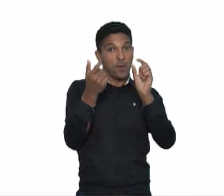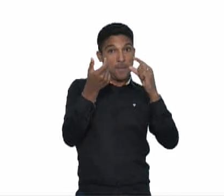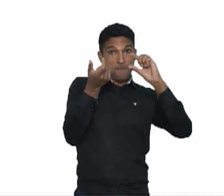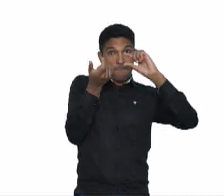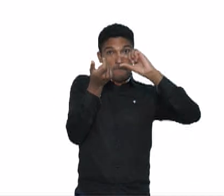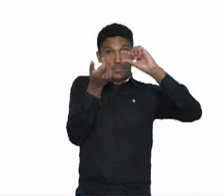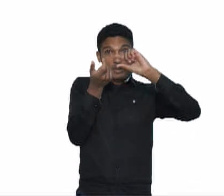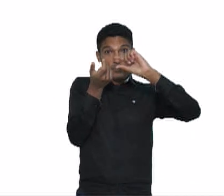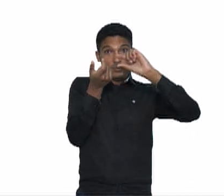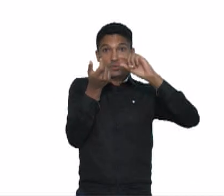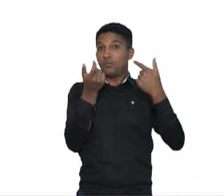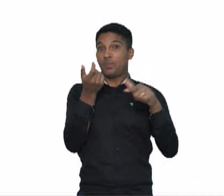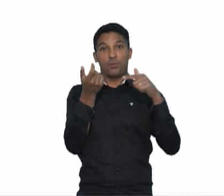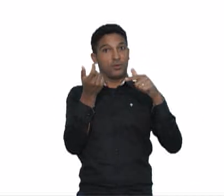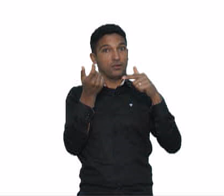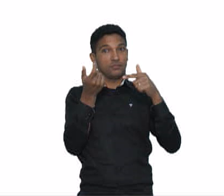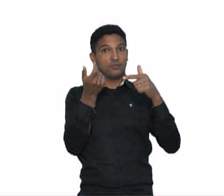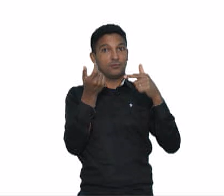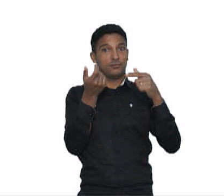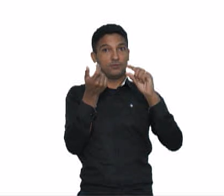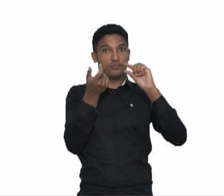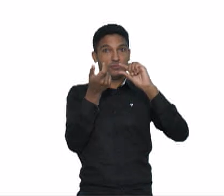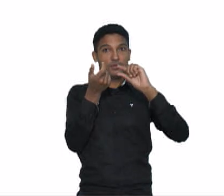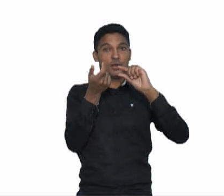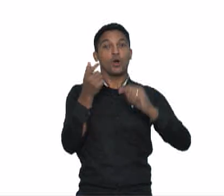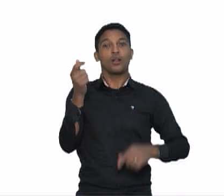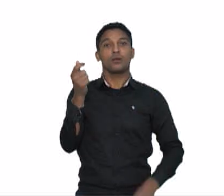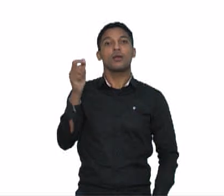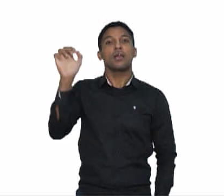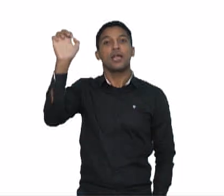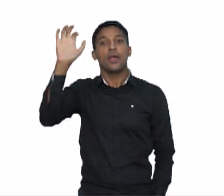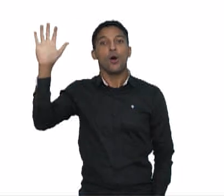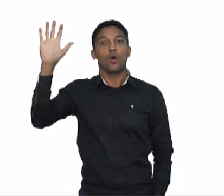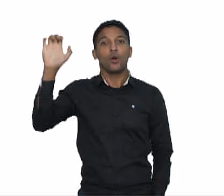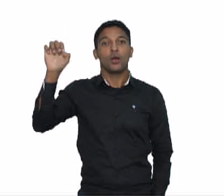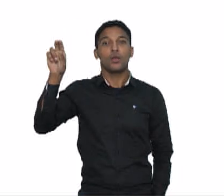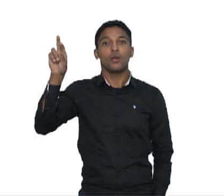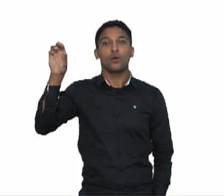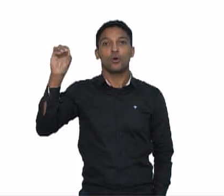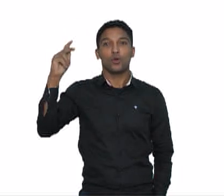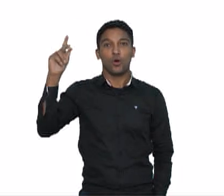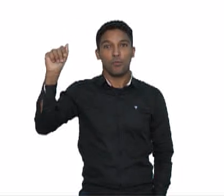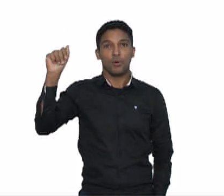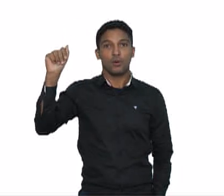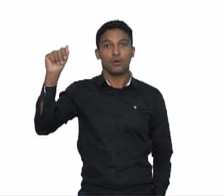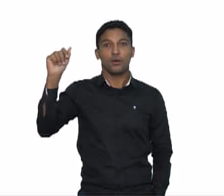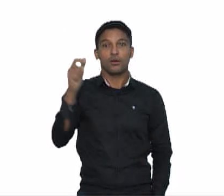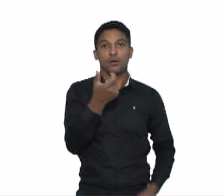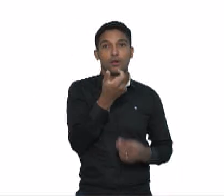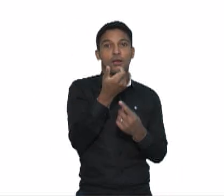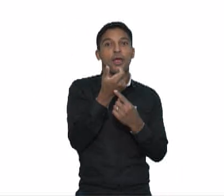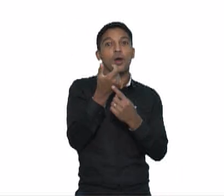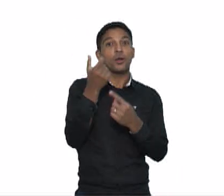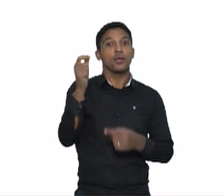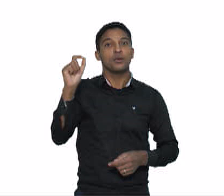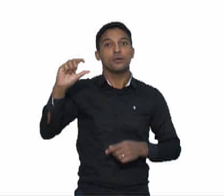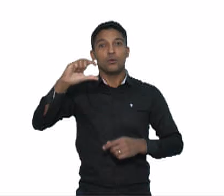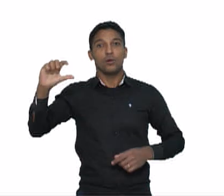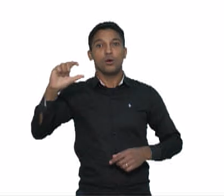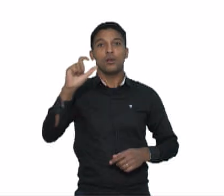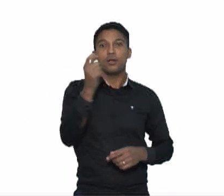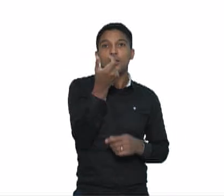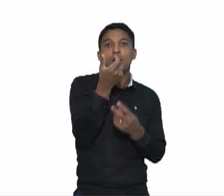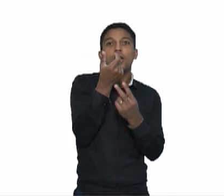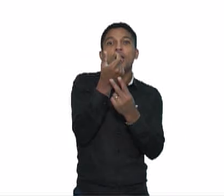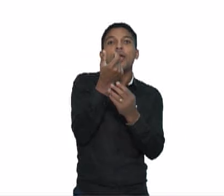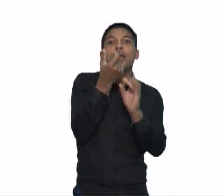este trecho da sinopse do filme Meus 15 anos. Bia tem 14 anos, poucos amigos e